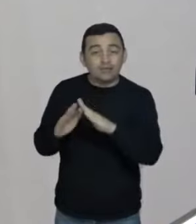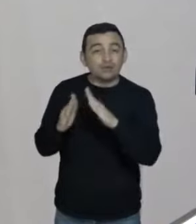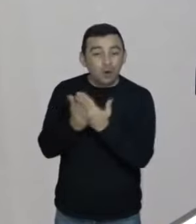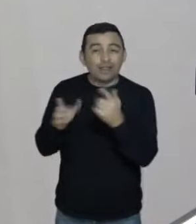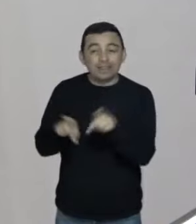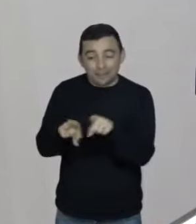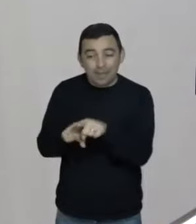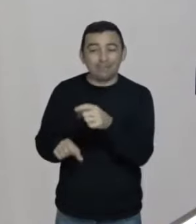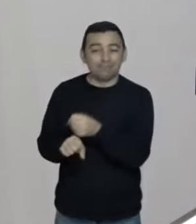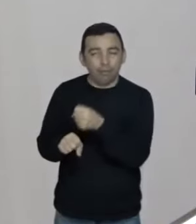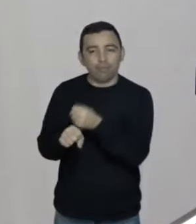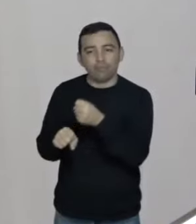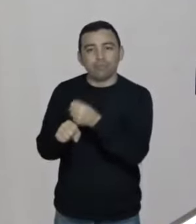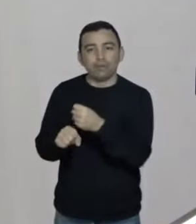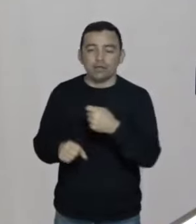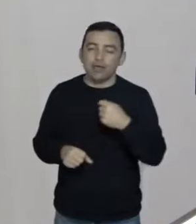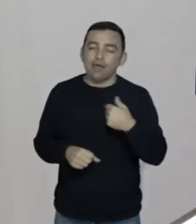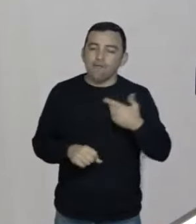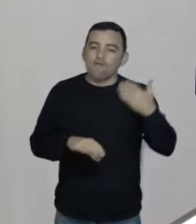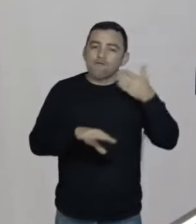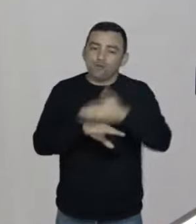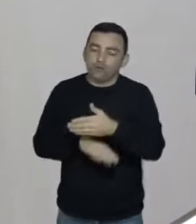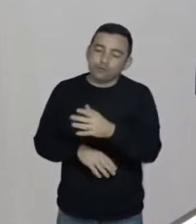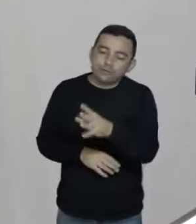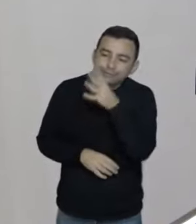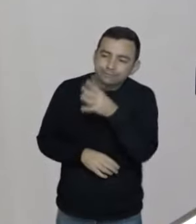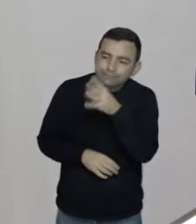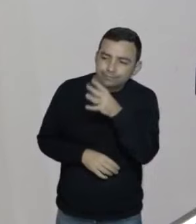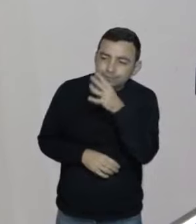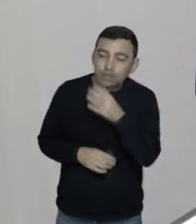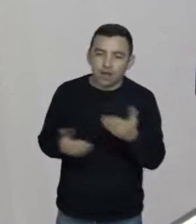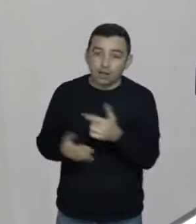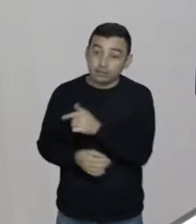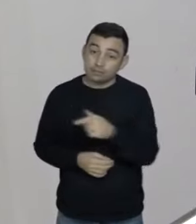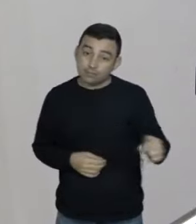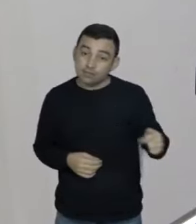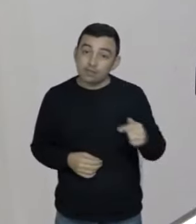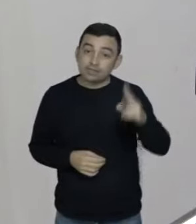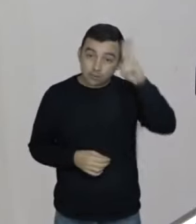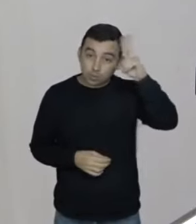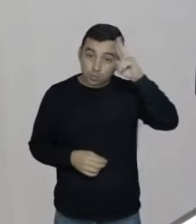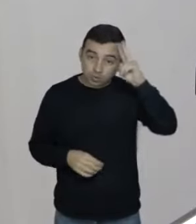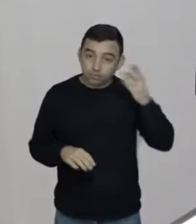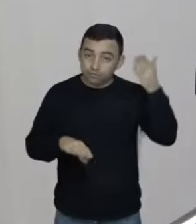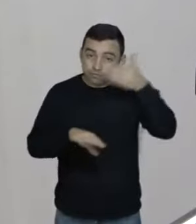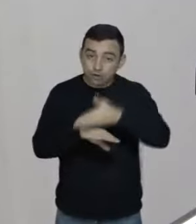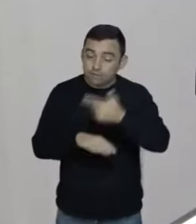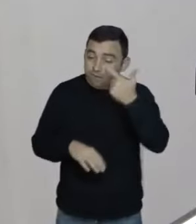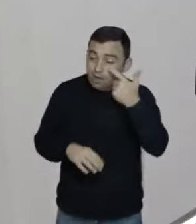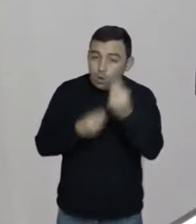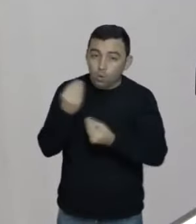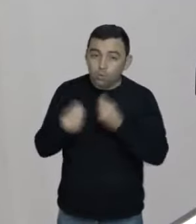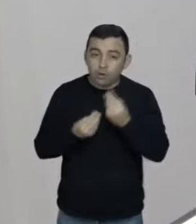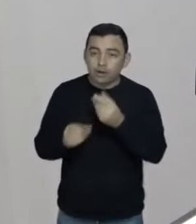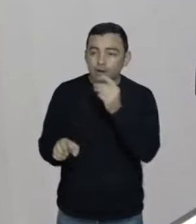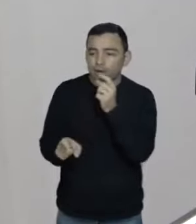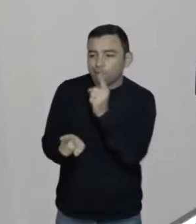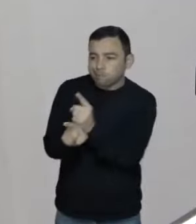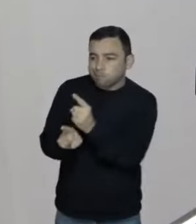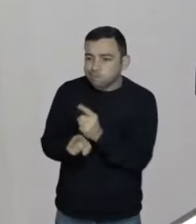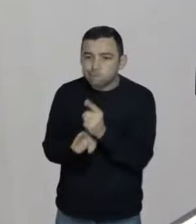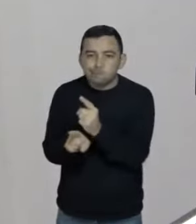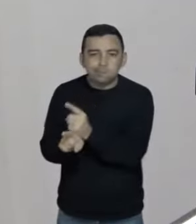então fomos lá conhecer já conhecia retornar essa semana também na segunda-feira para ver as condições e o que encontramos foi uma